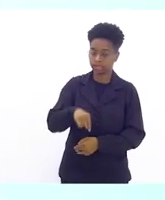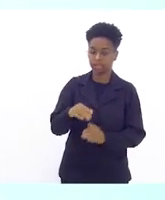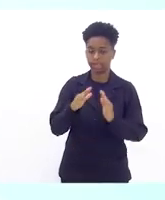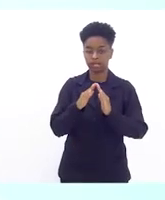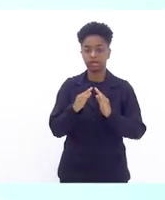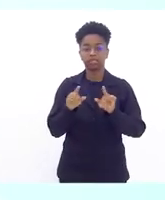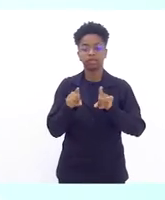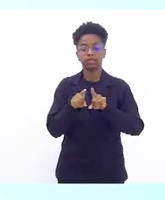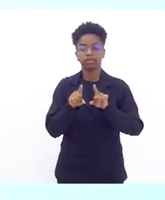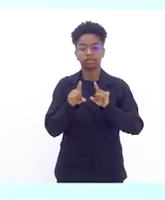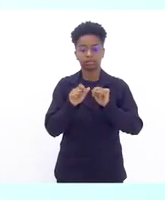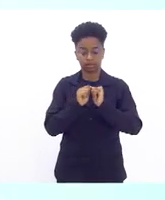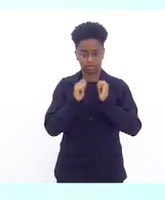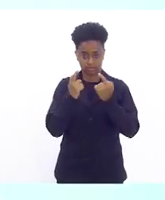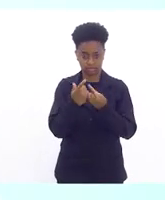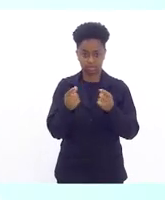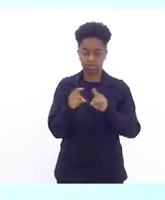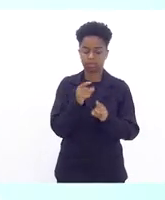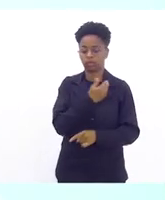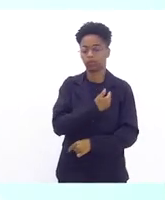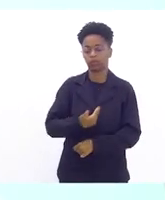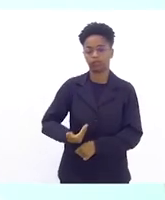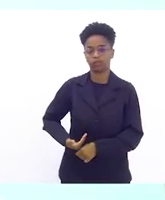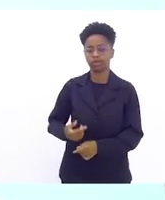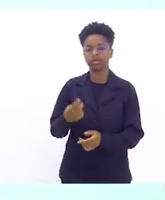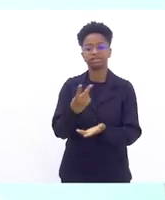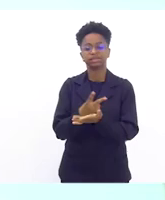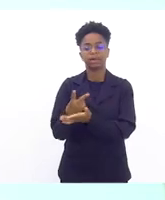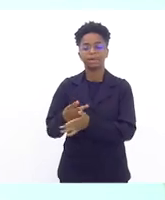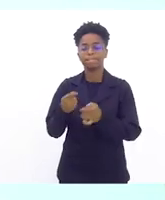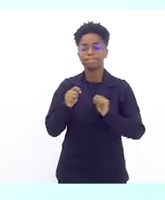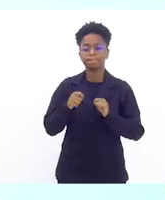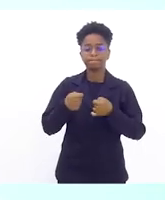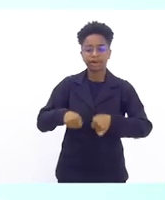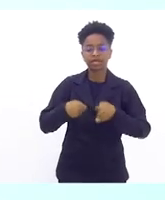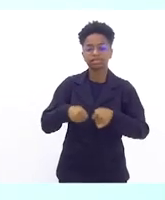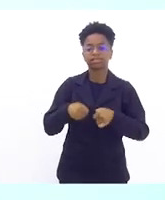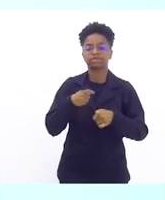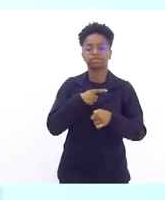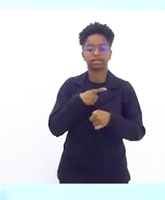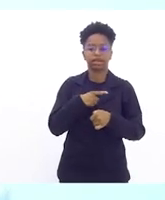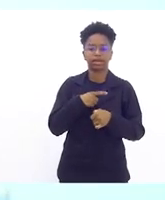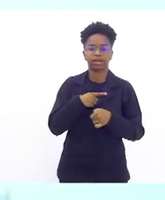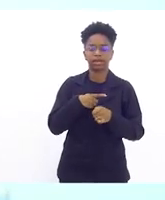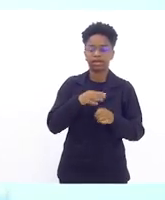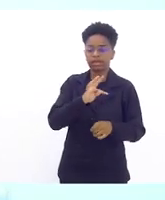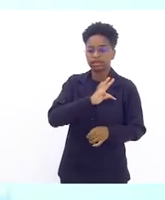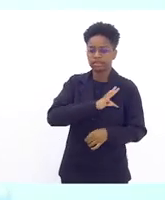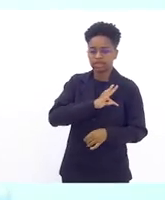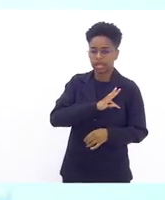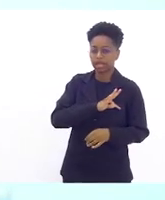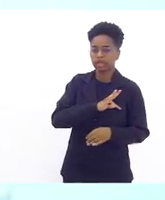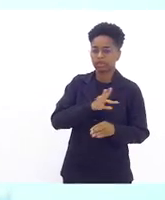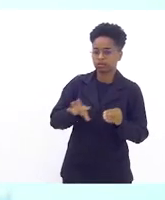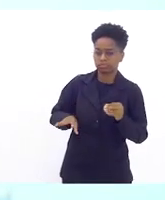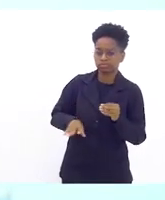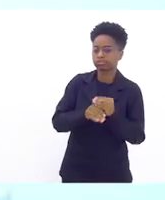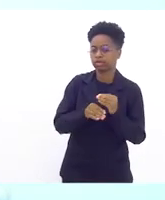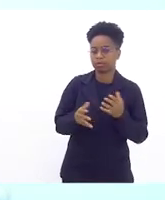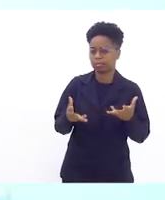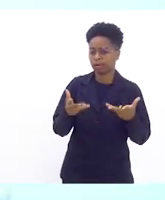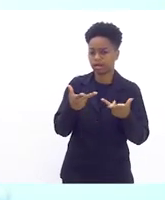dos governos sempre que necessário tem um acabou-se técnico Fantástico ajuda